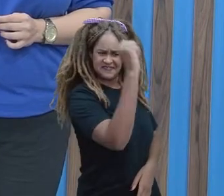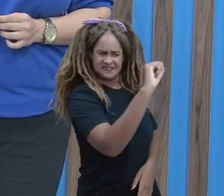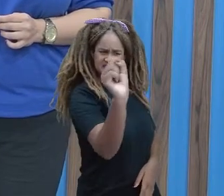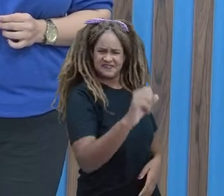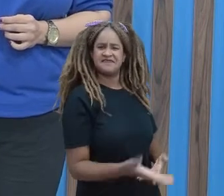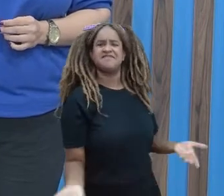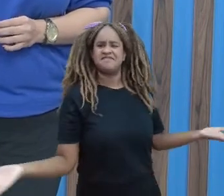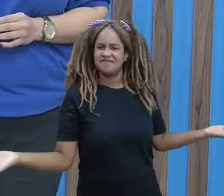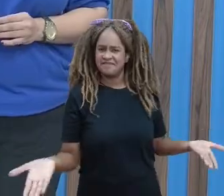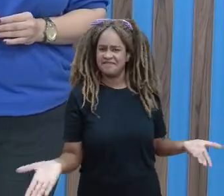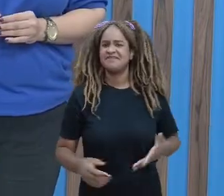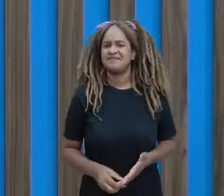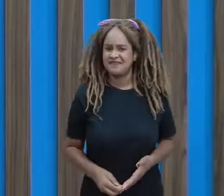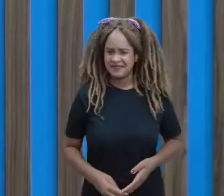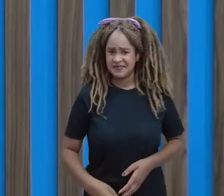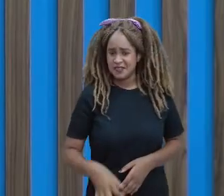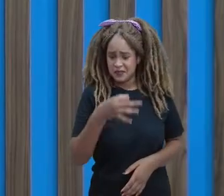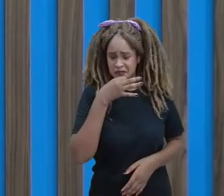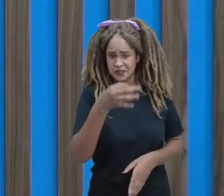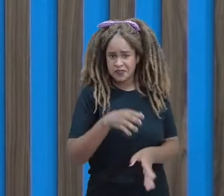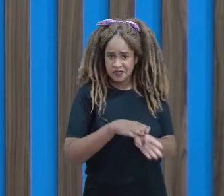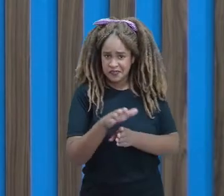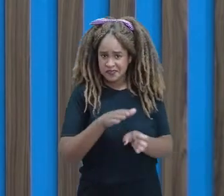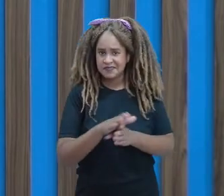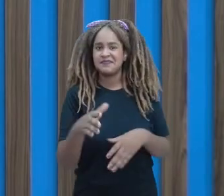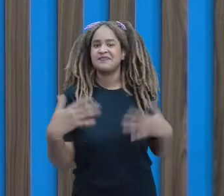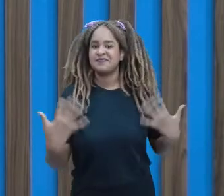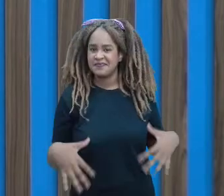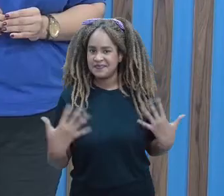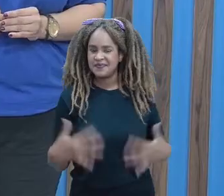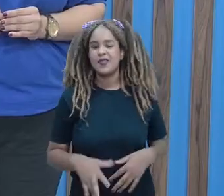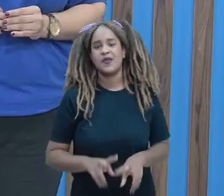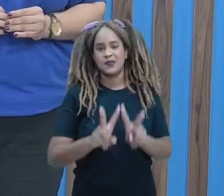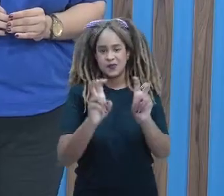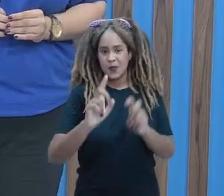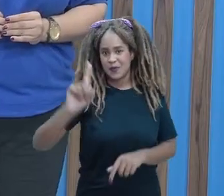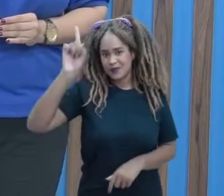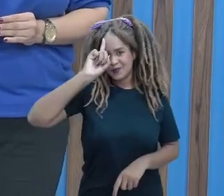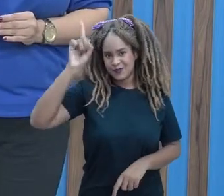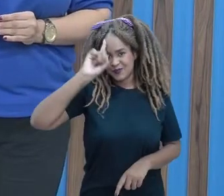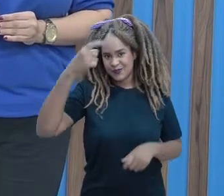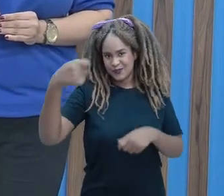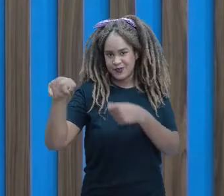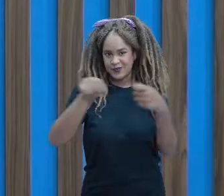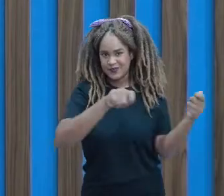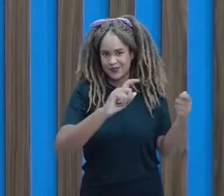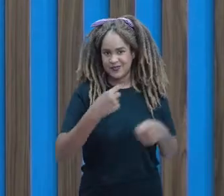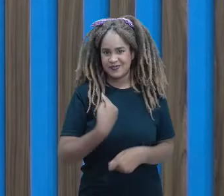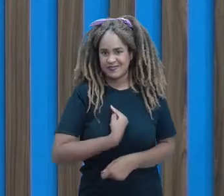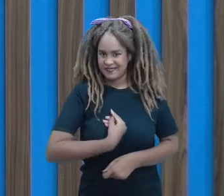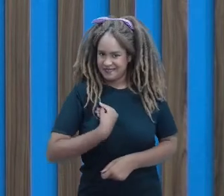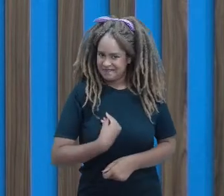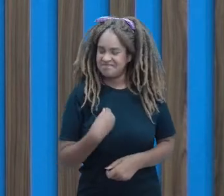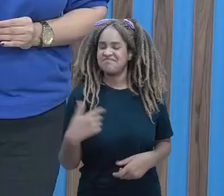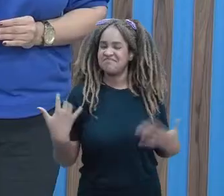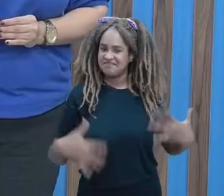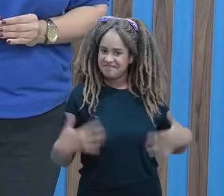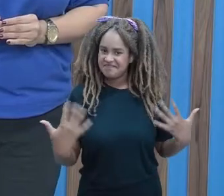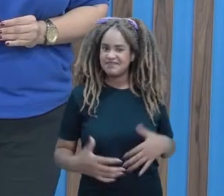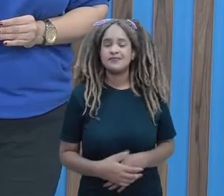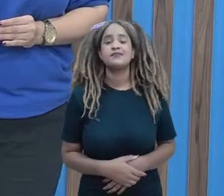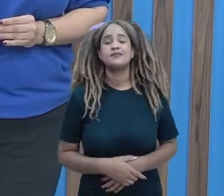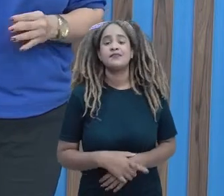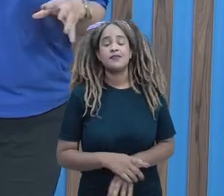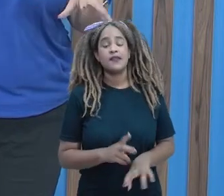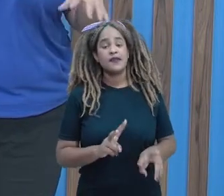não tá, gente? Dando umas dicas pra gente aí, né? Do dia a dia, né, professora? Né?